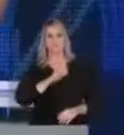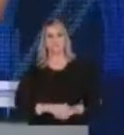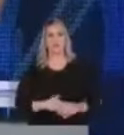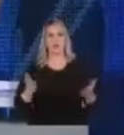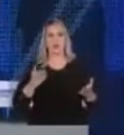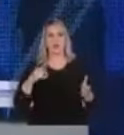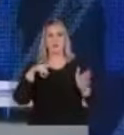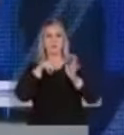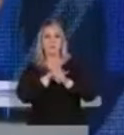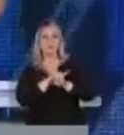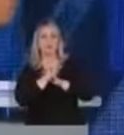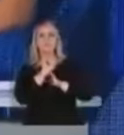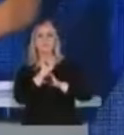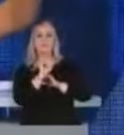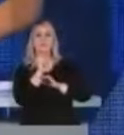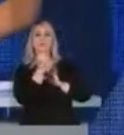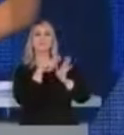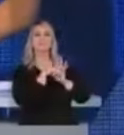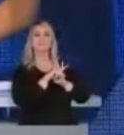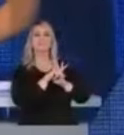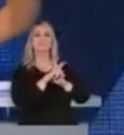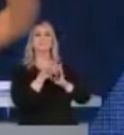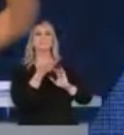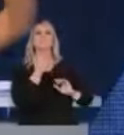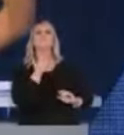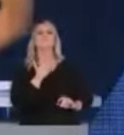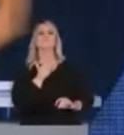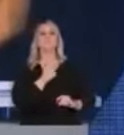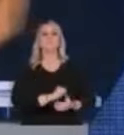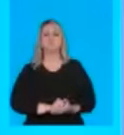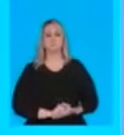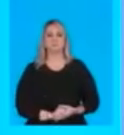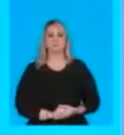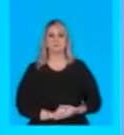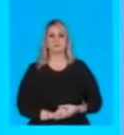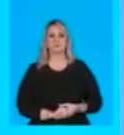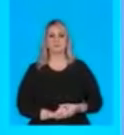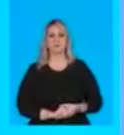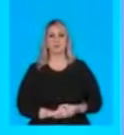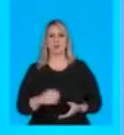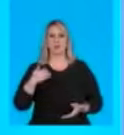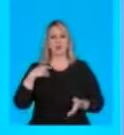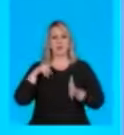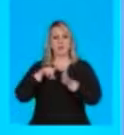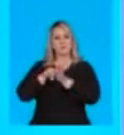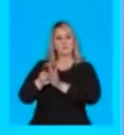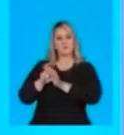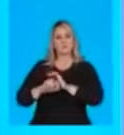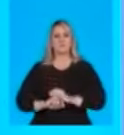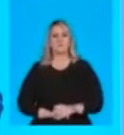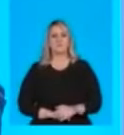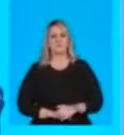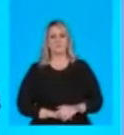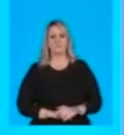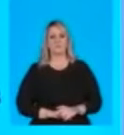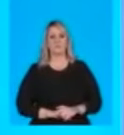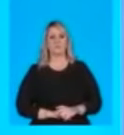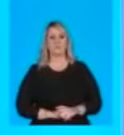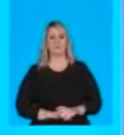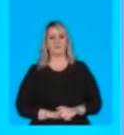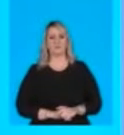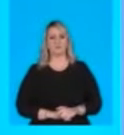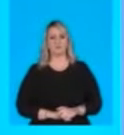frea o próximo a fazer a pergunta para quem o senhor deseja fazer a sua questão a minha pergunta